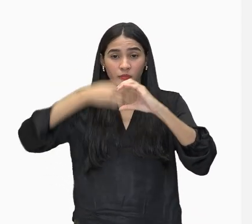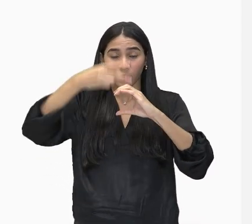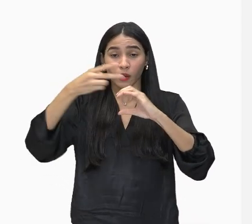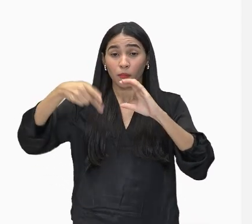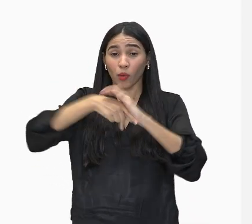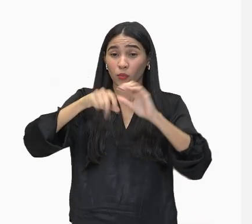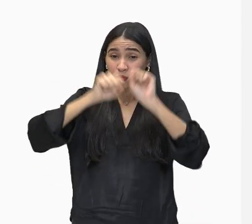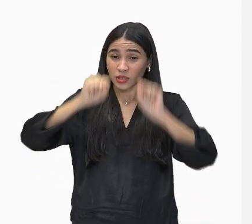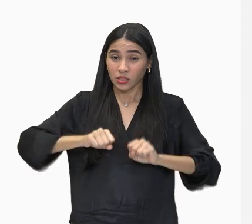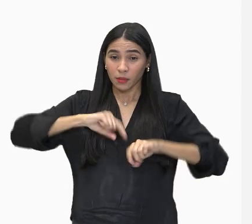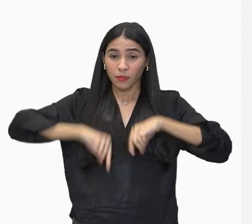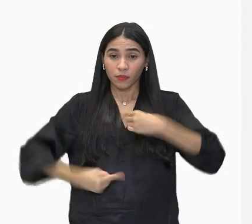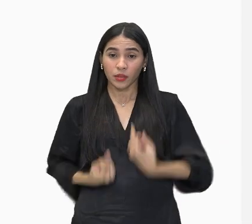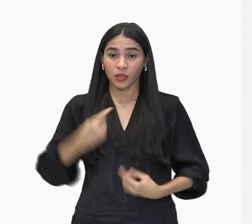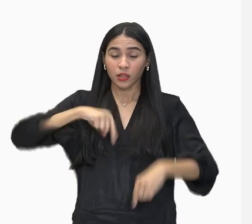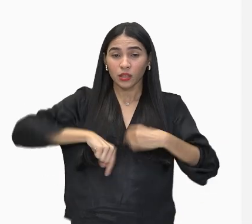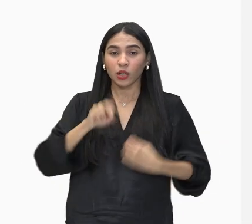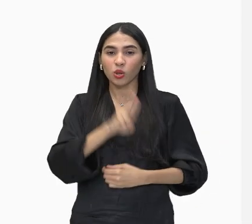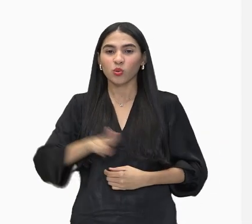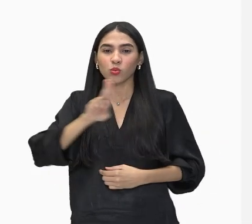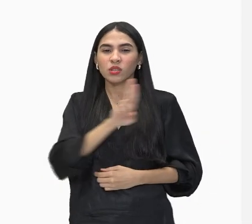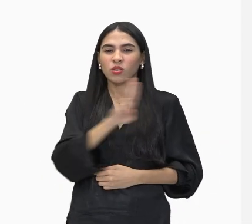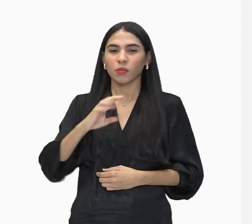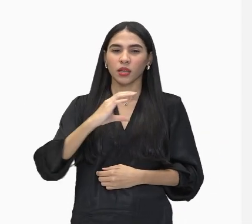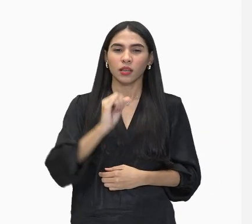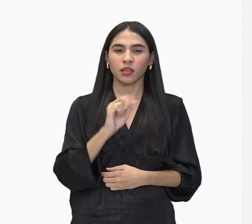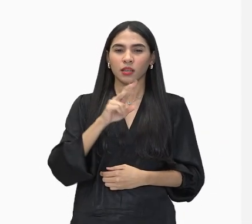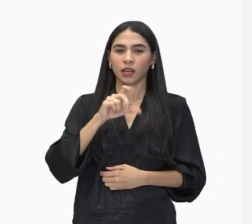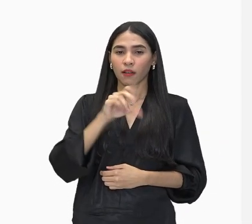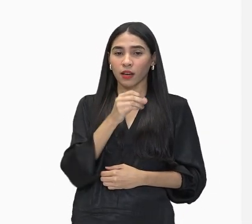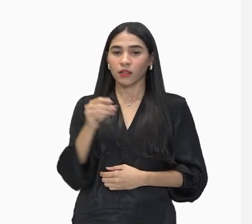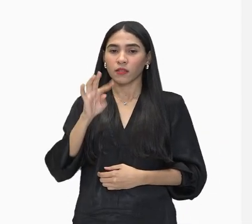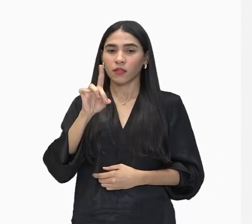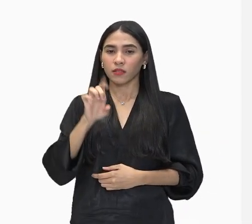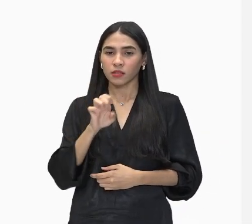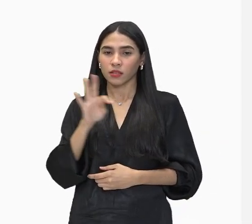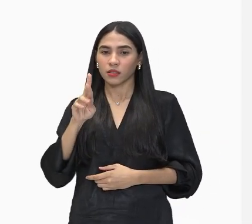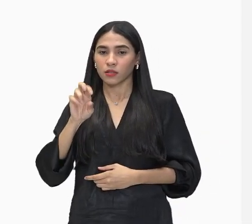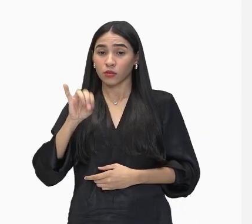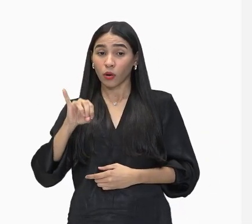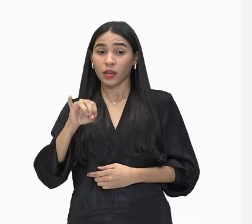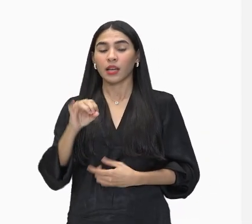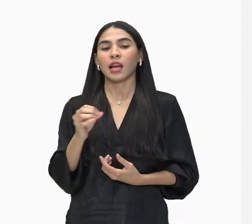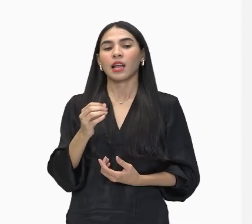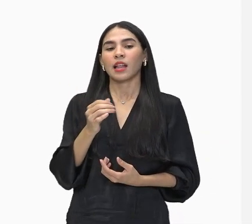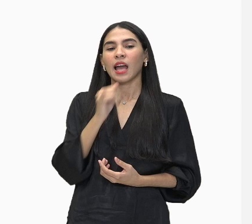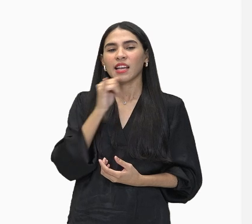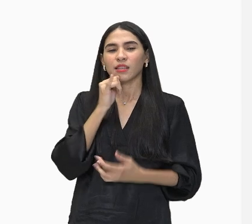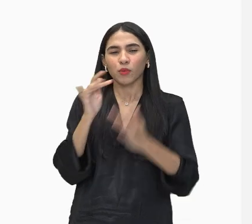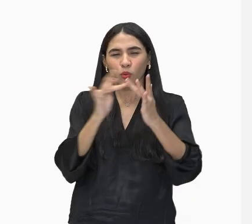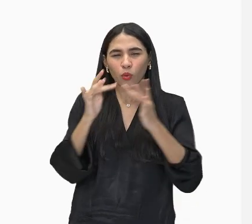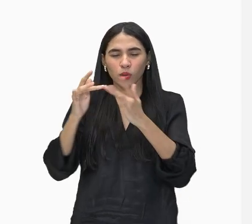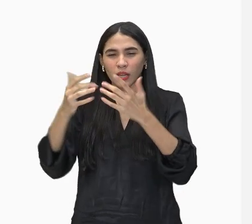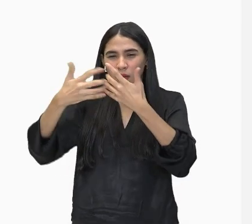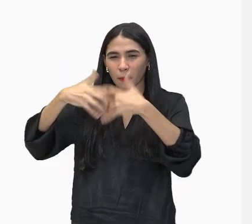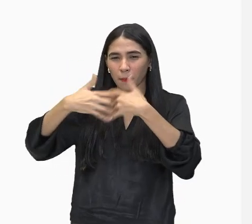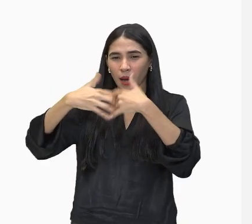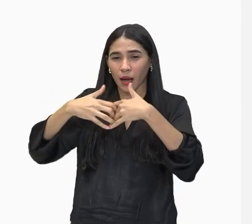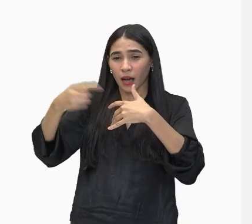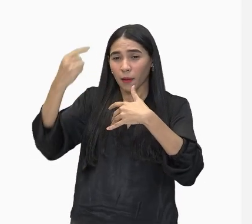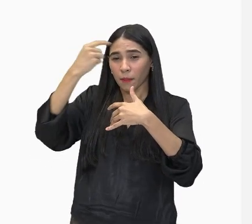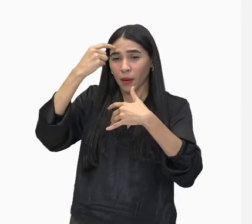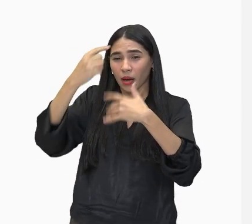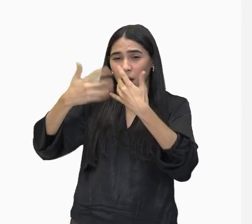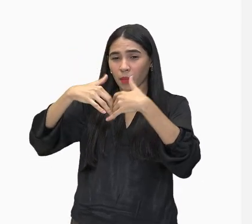e as usa como cavalo de Troia, para invadir o sistema nervoso central e danificar o